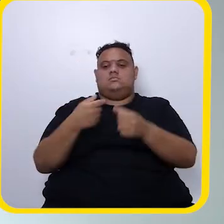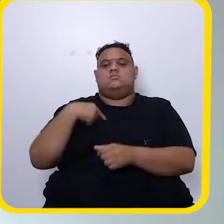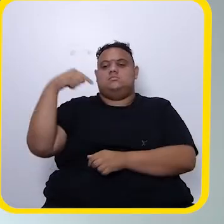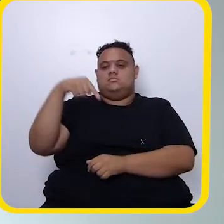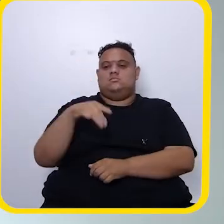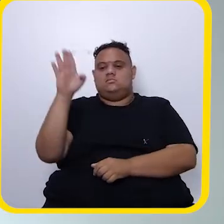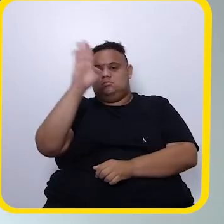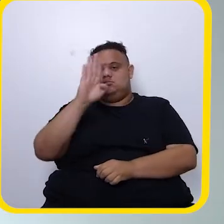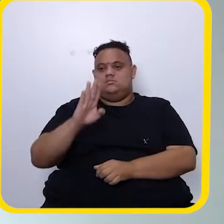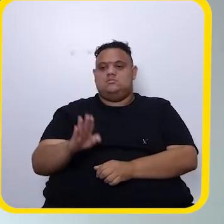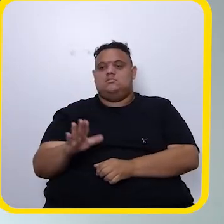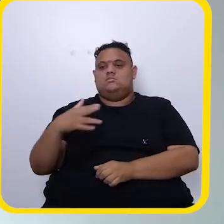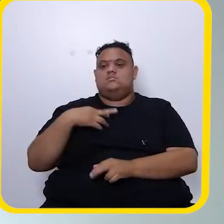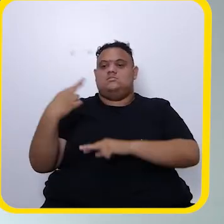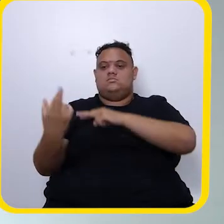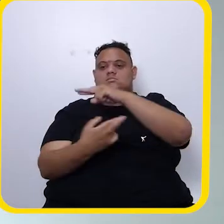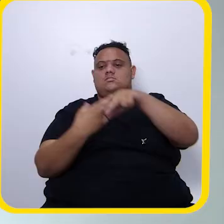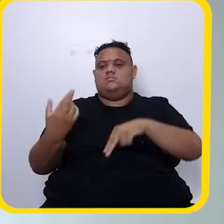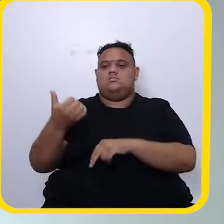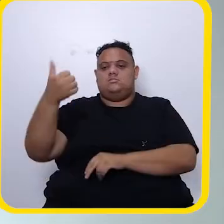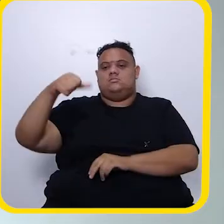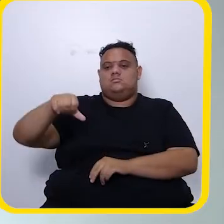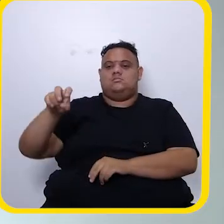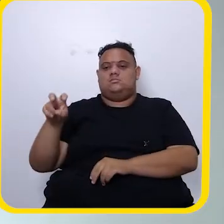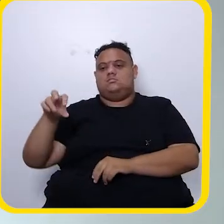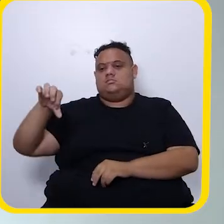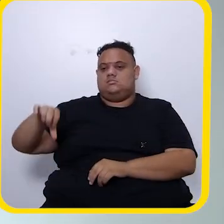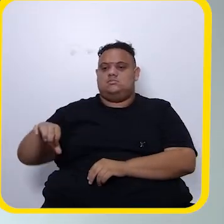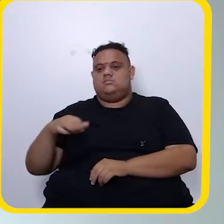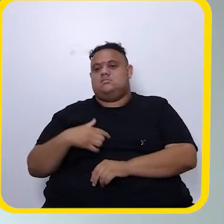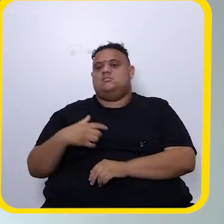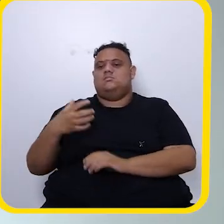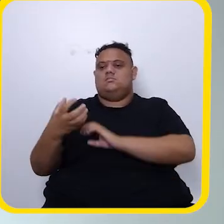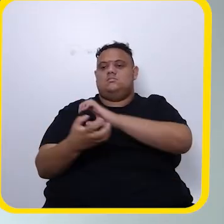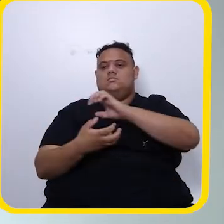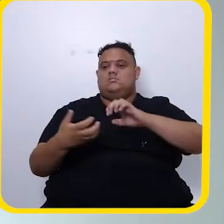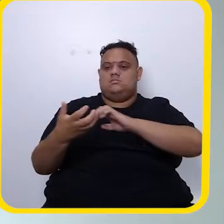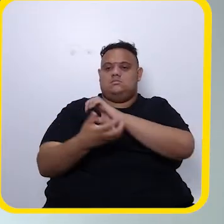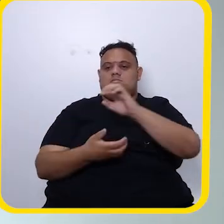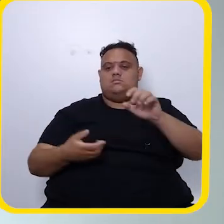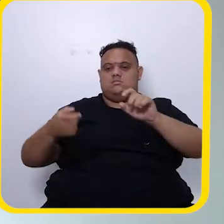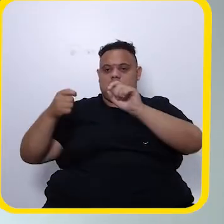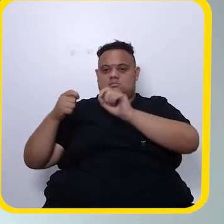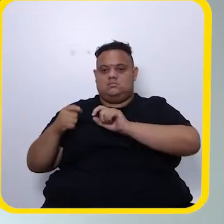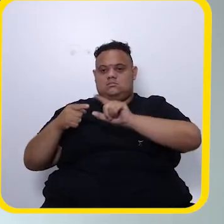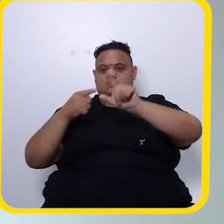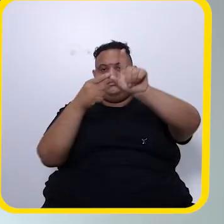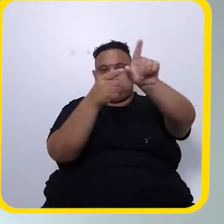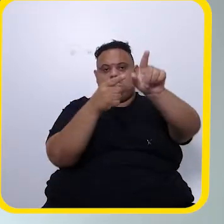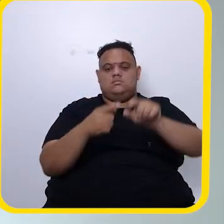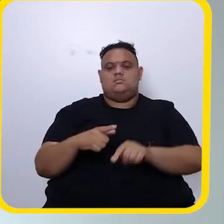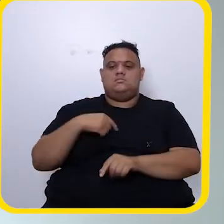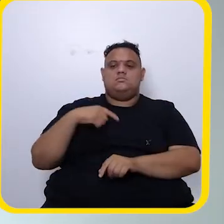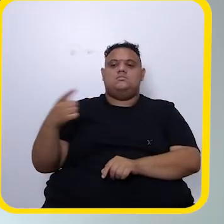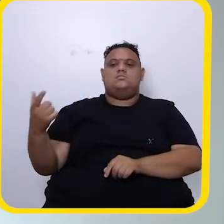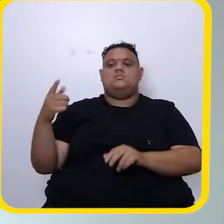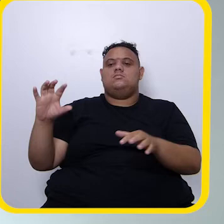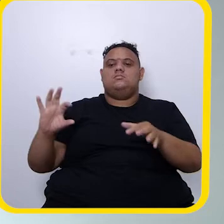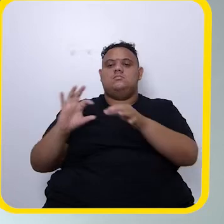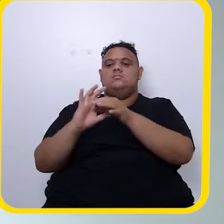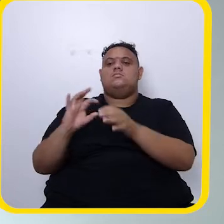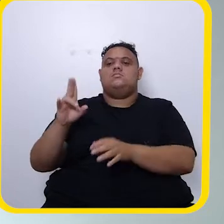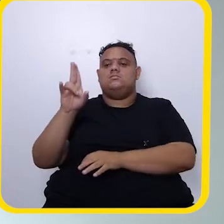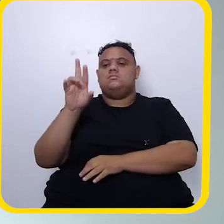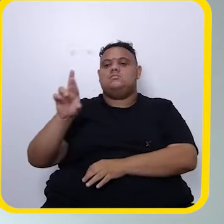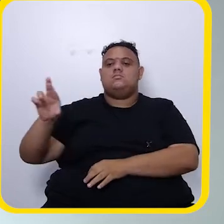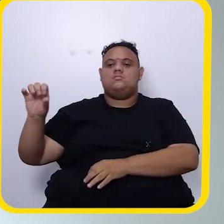né, a Revolução Cubana ocorreu em 1959, a crise dos mísseis, né, que foi um momento onde a União